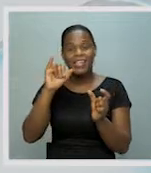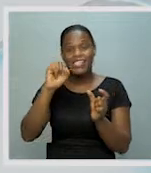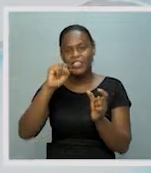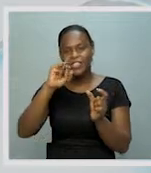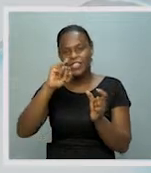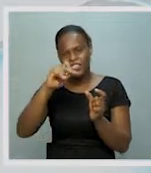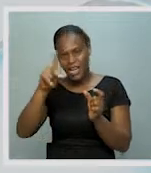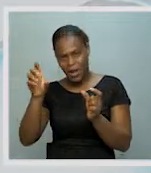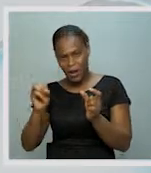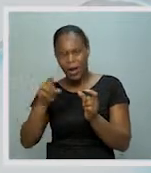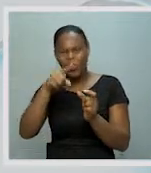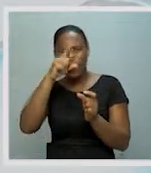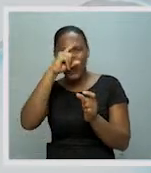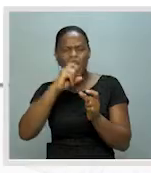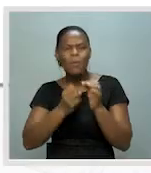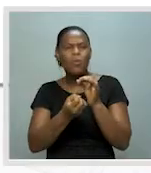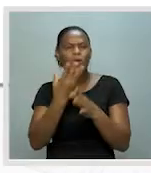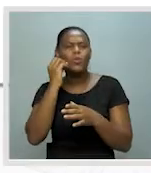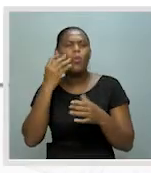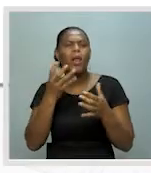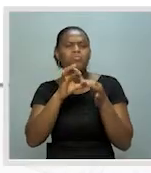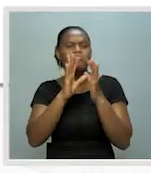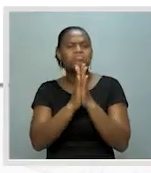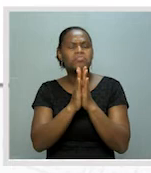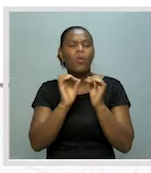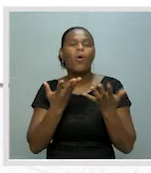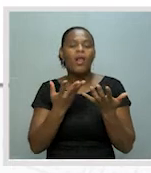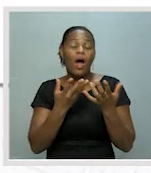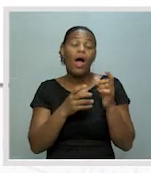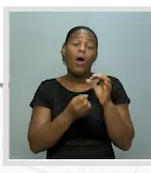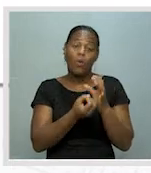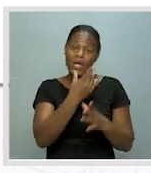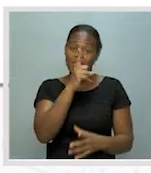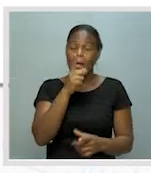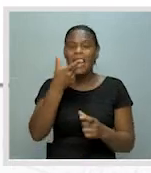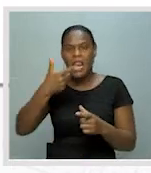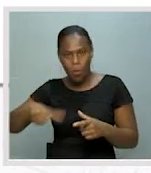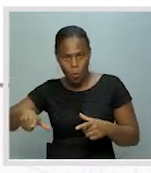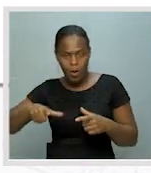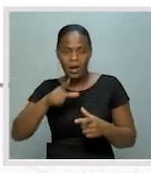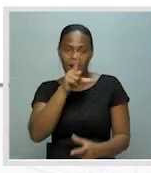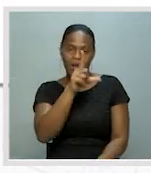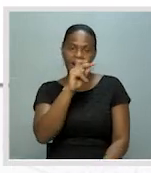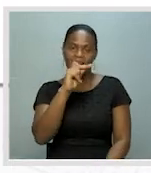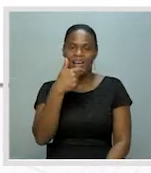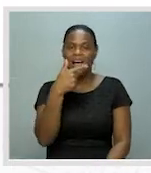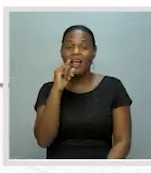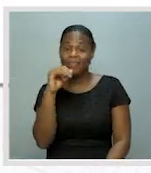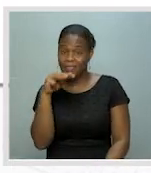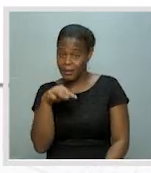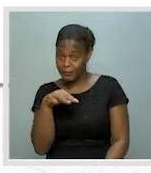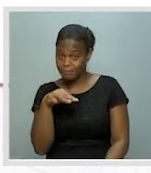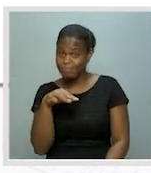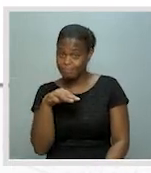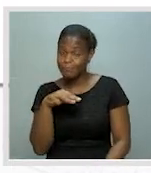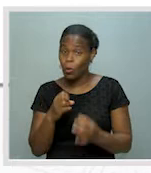lembrar qual é a origem? Tem origem em latim, né? A palavra religião